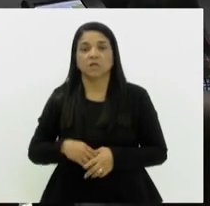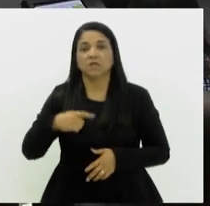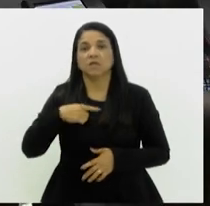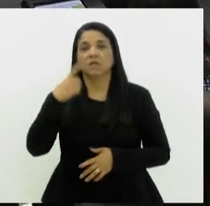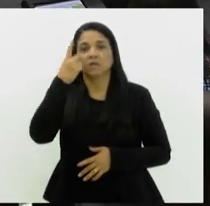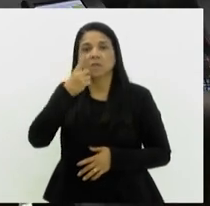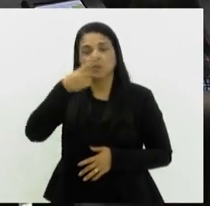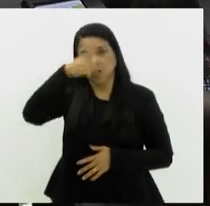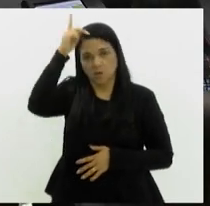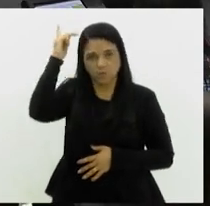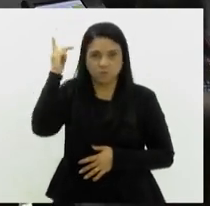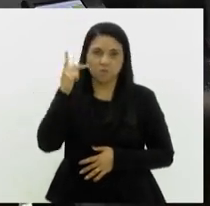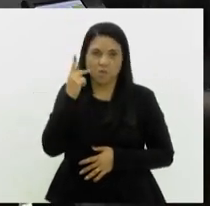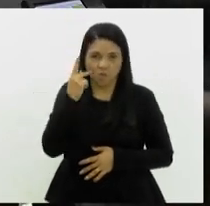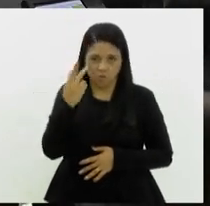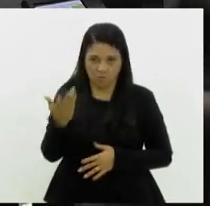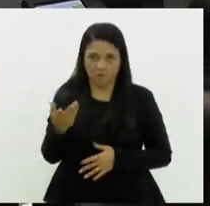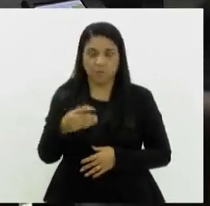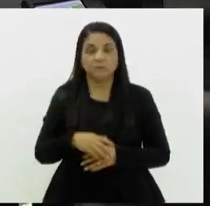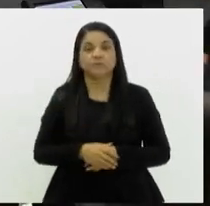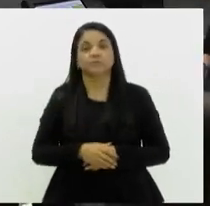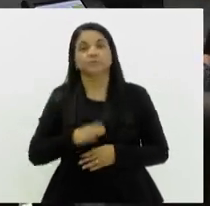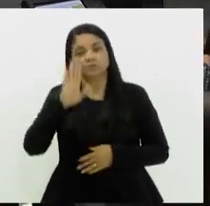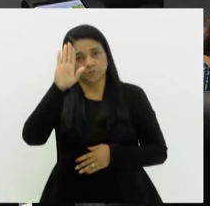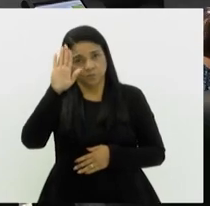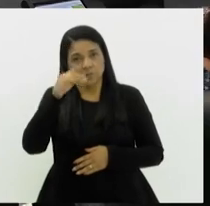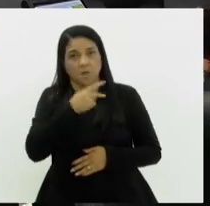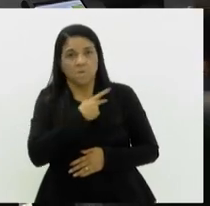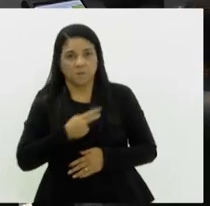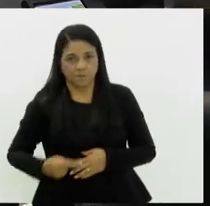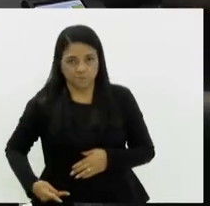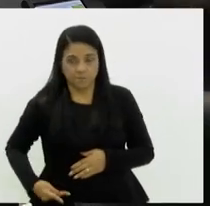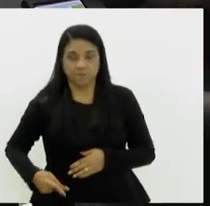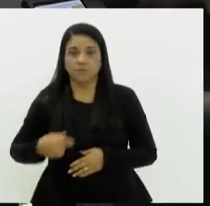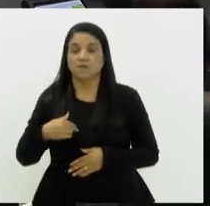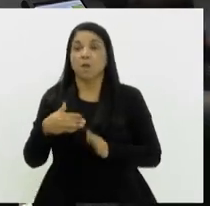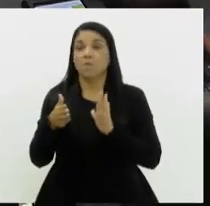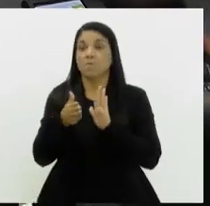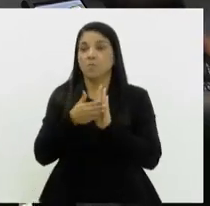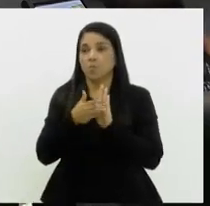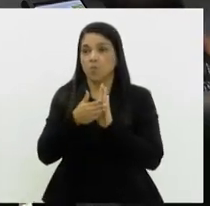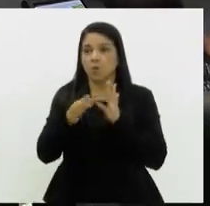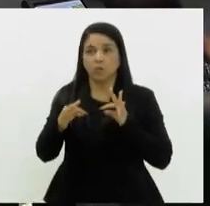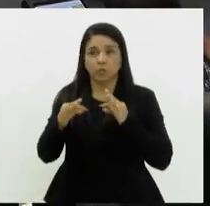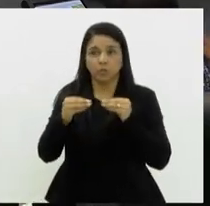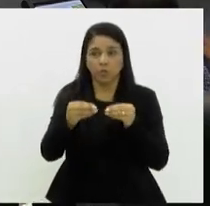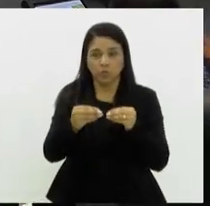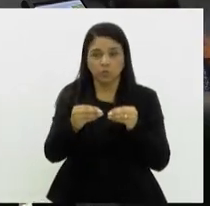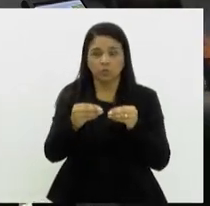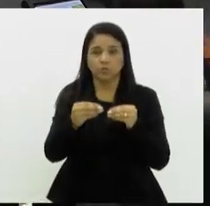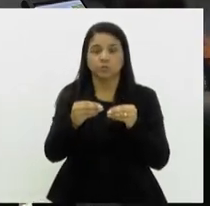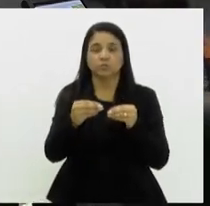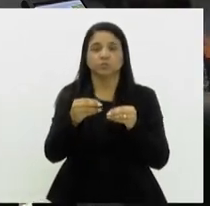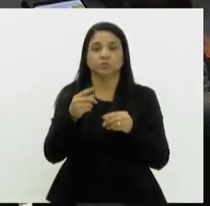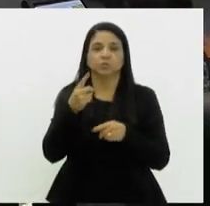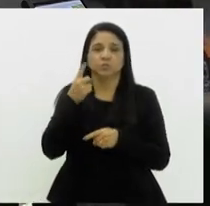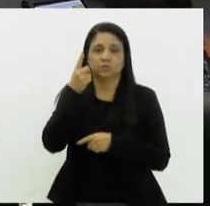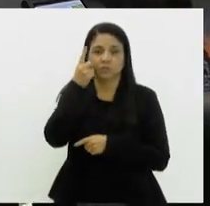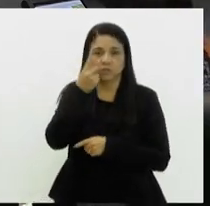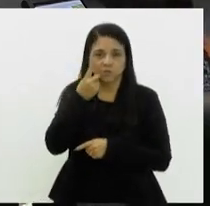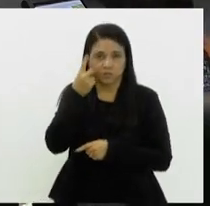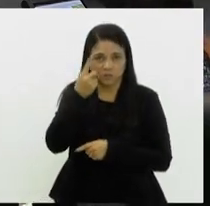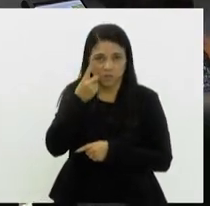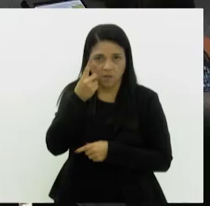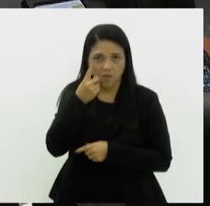Senhor presidente, eu queria aqui propor aqui a todos os deputados que fizesse, final